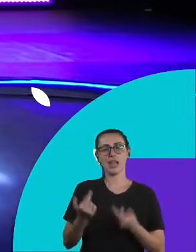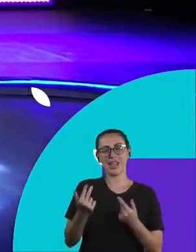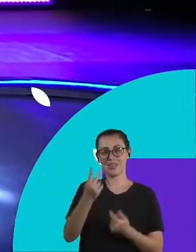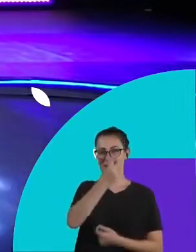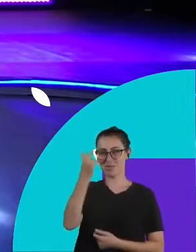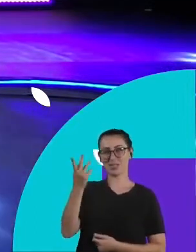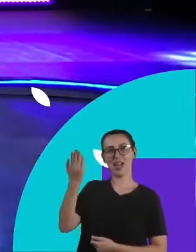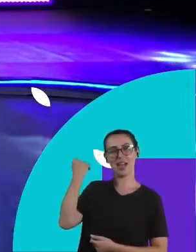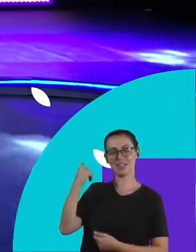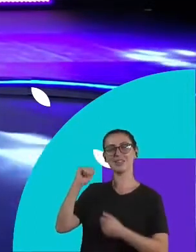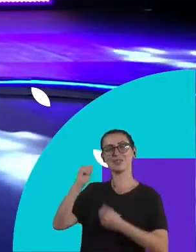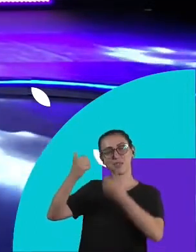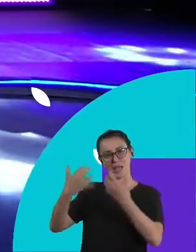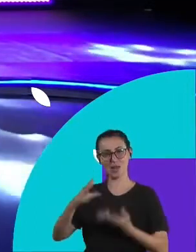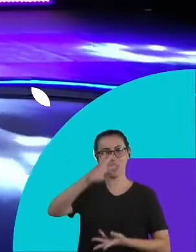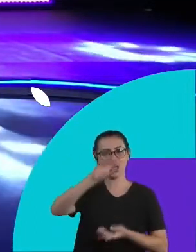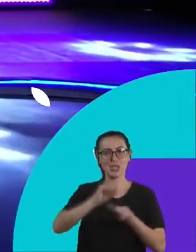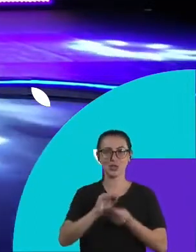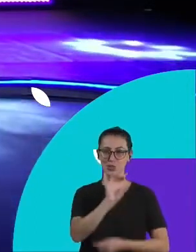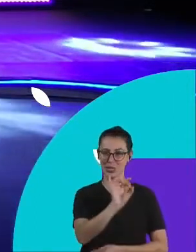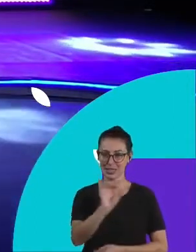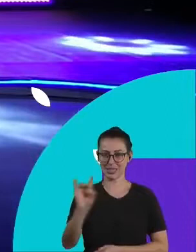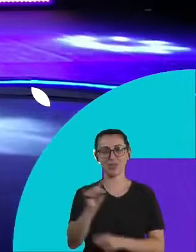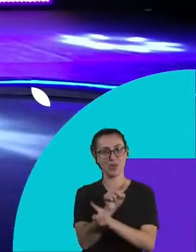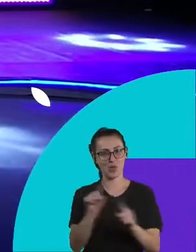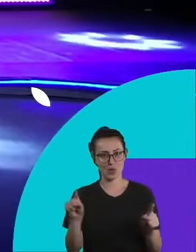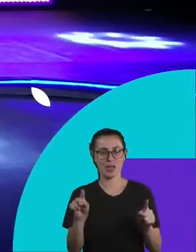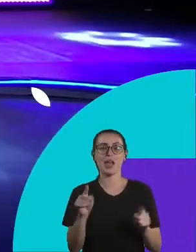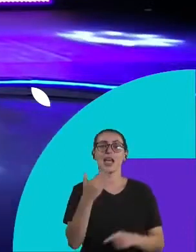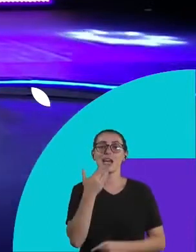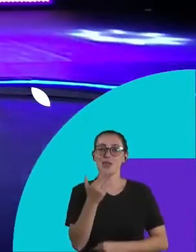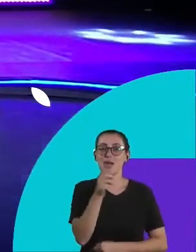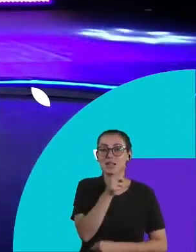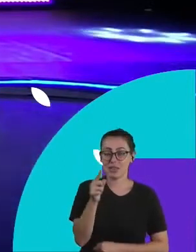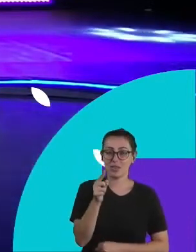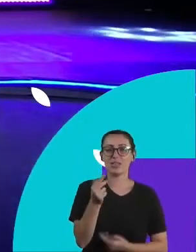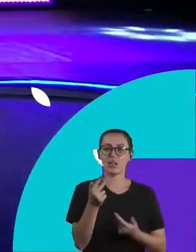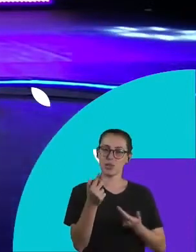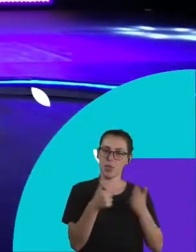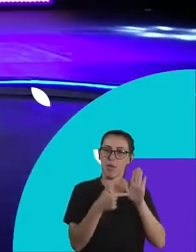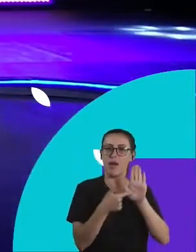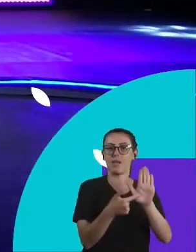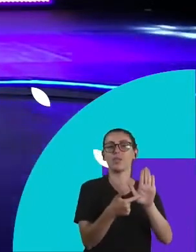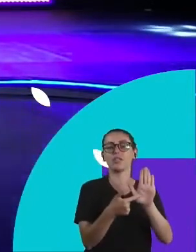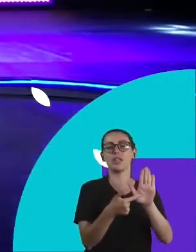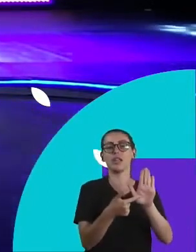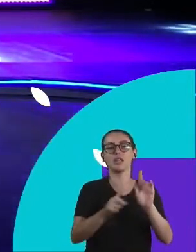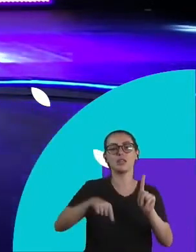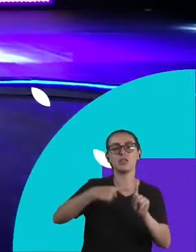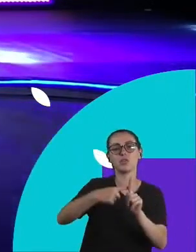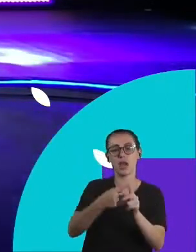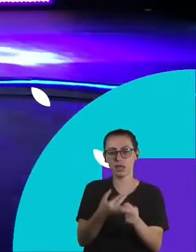já falaram a bio de vocês, a gente já conheceu um pouquinho da trajetória, eu vou pedir que vocês se apresentem com um fato